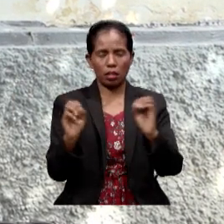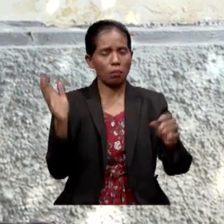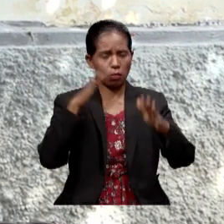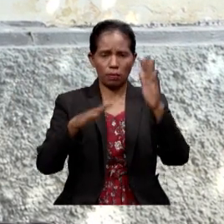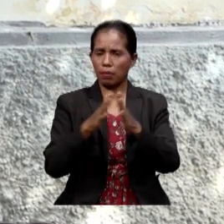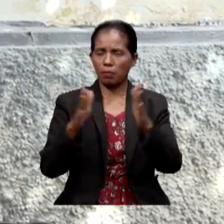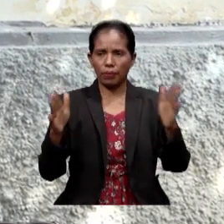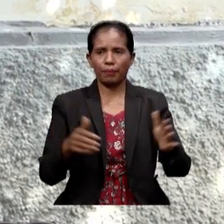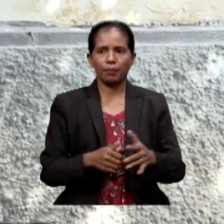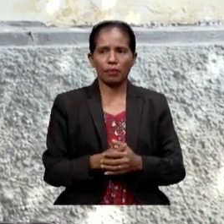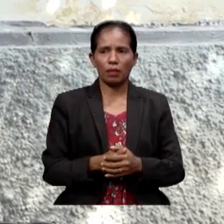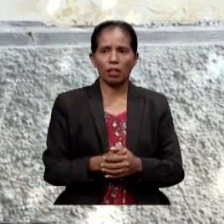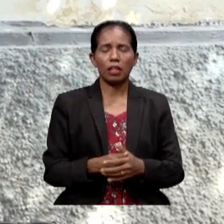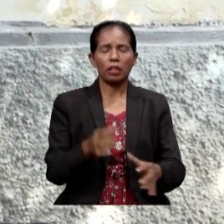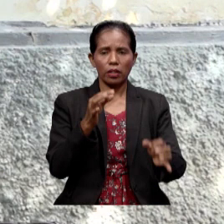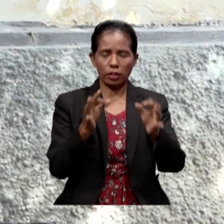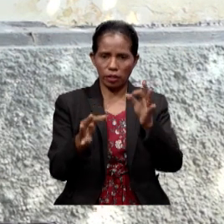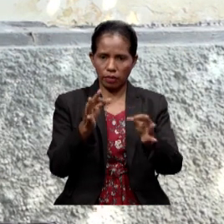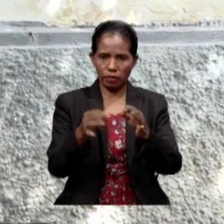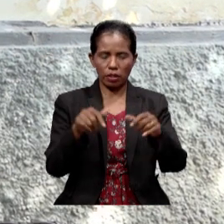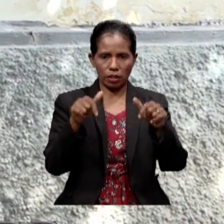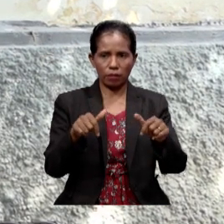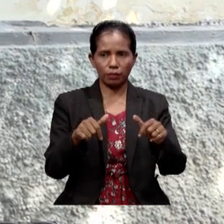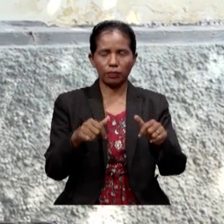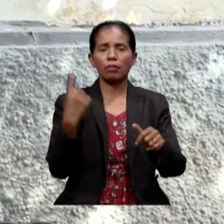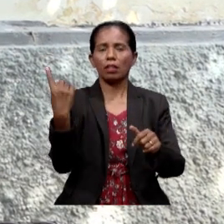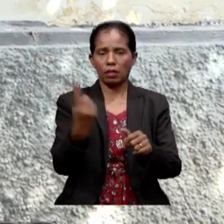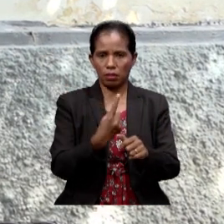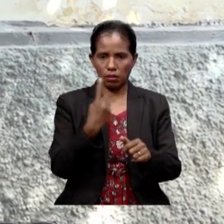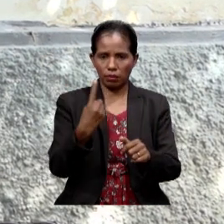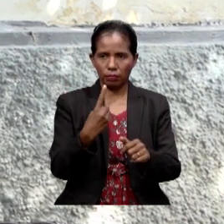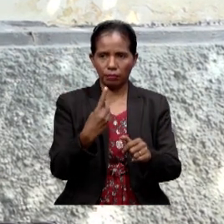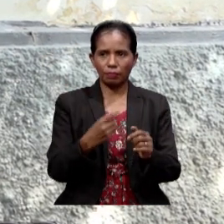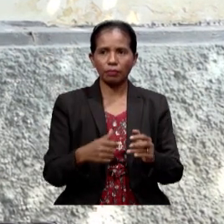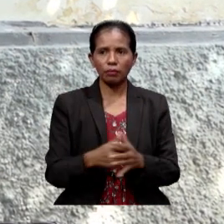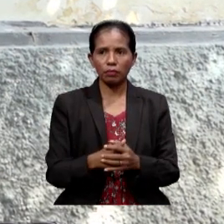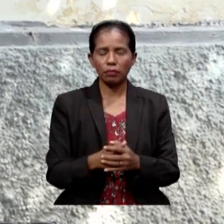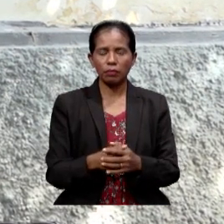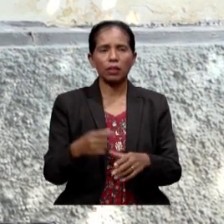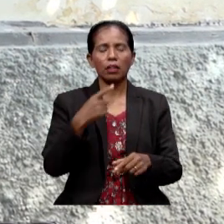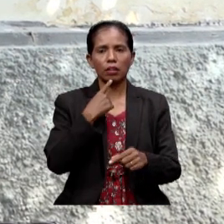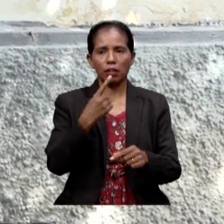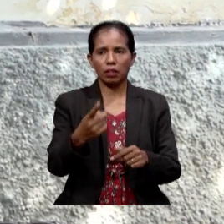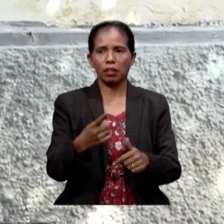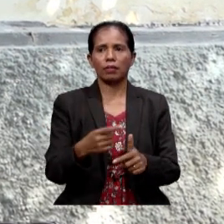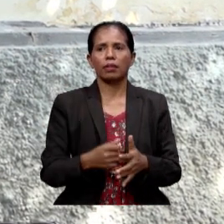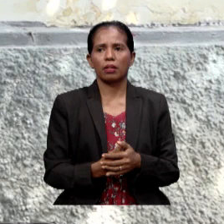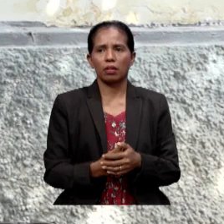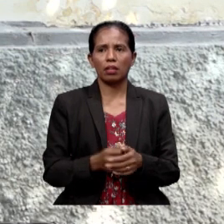maka se ida ne maka na fatin ne considera atos